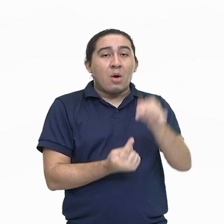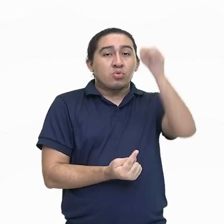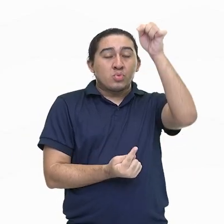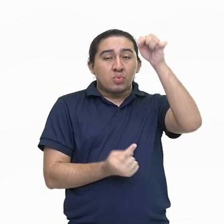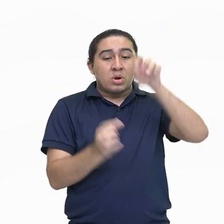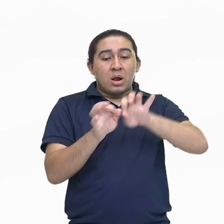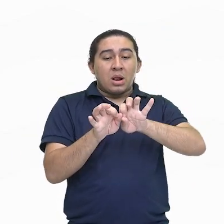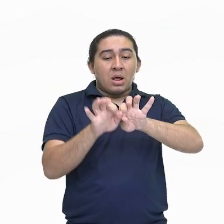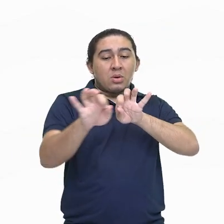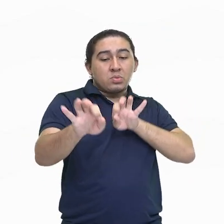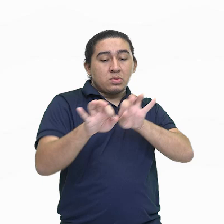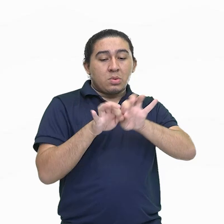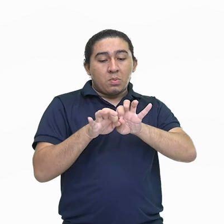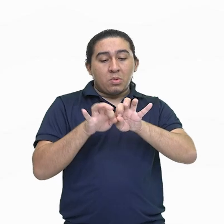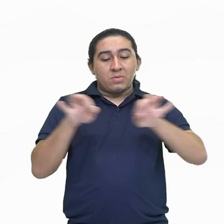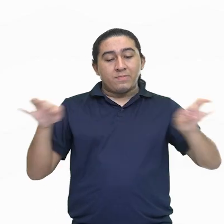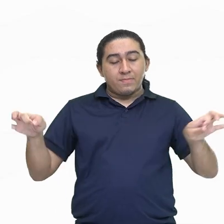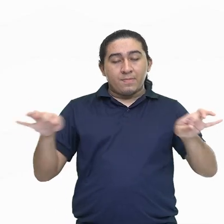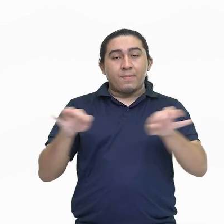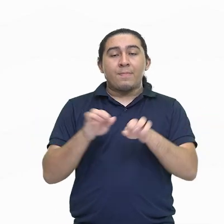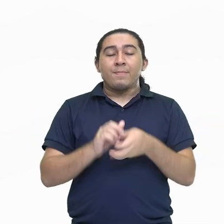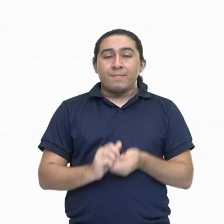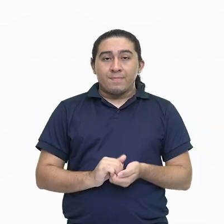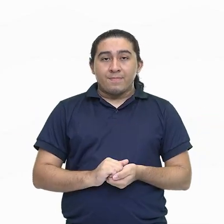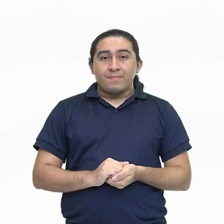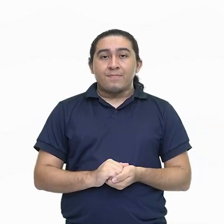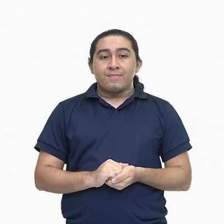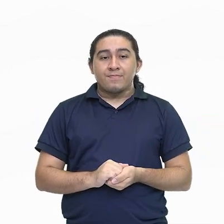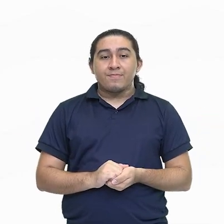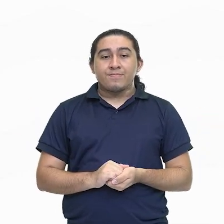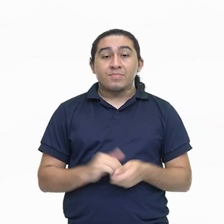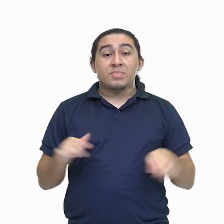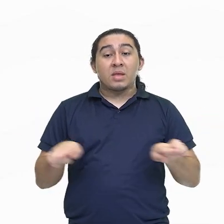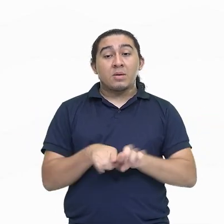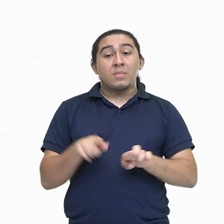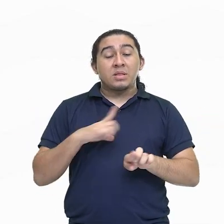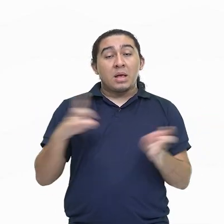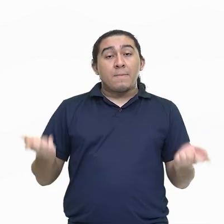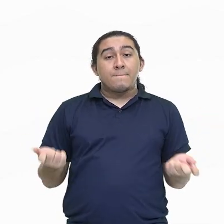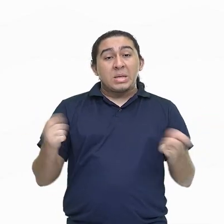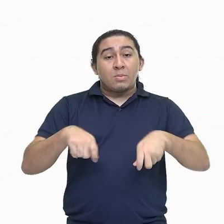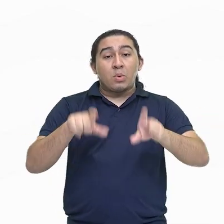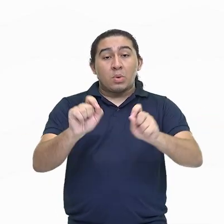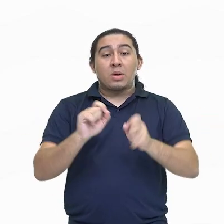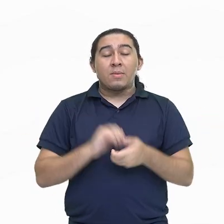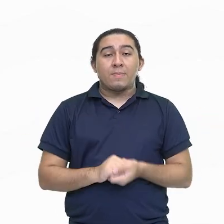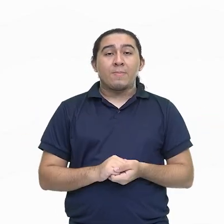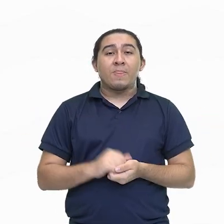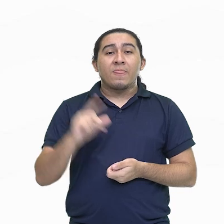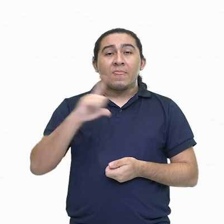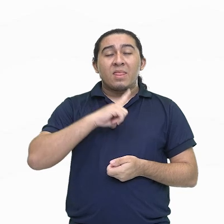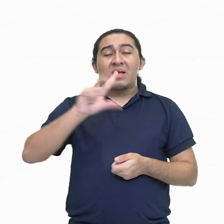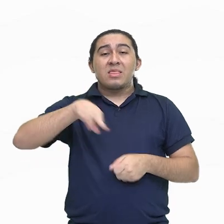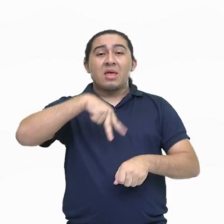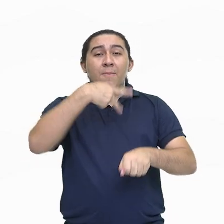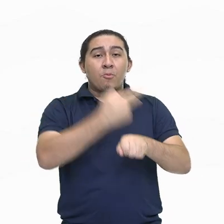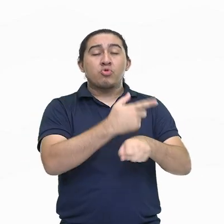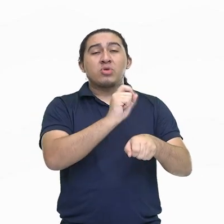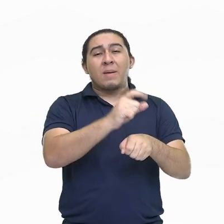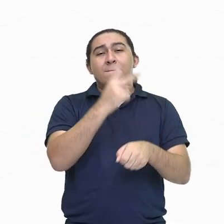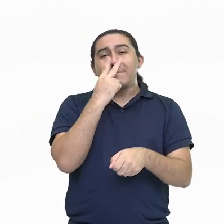e profundidade. Há ainda a possibilidade de materializar a